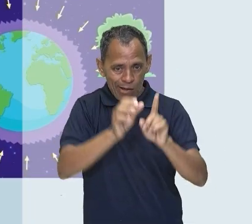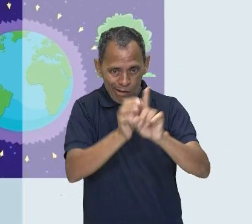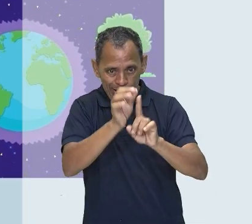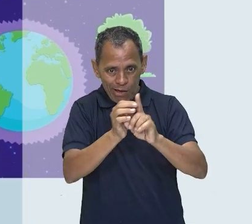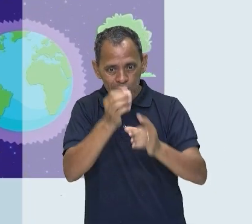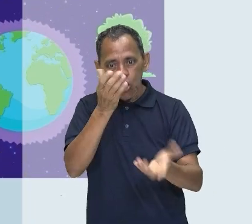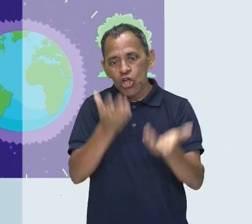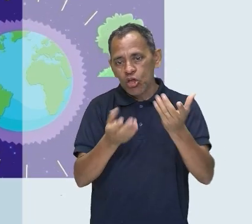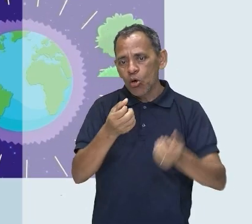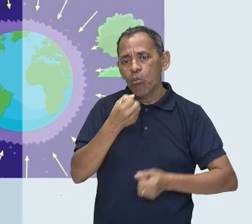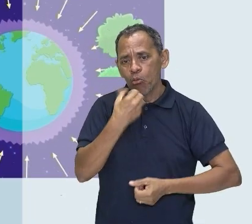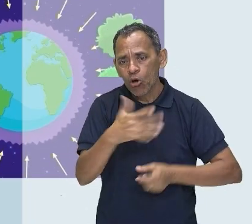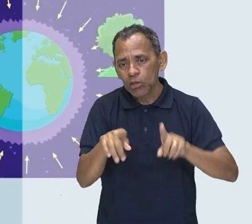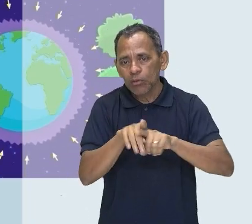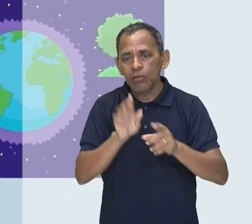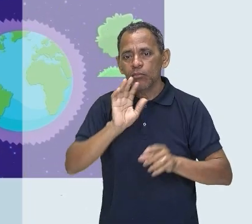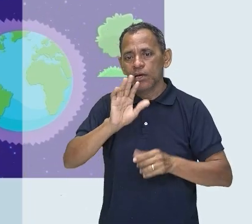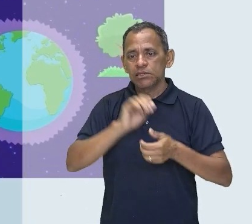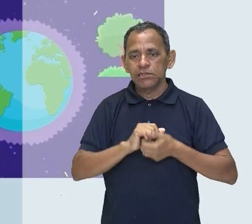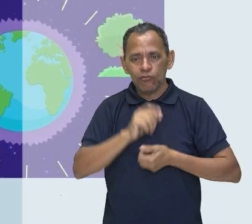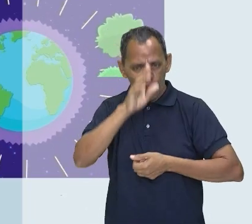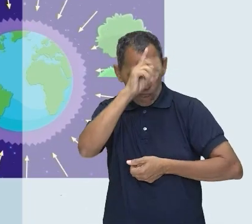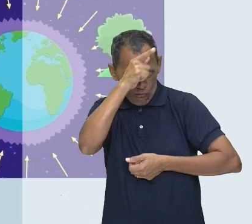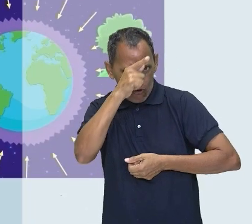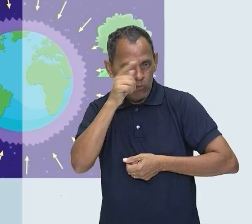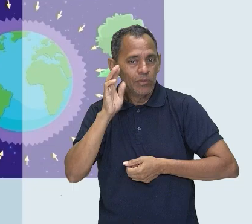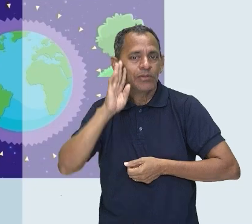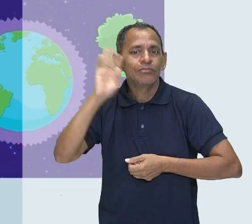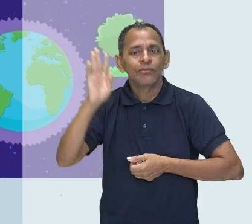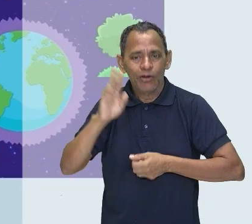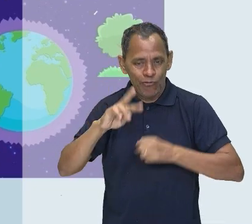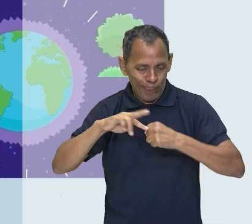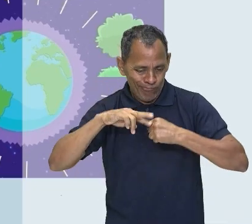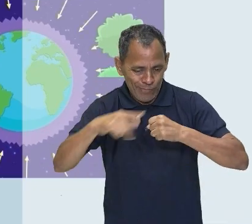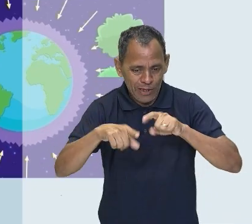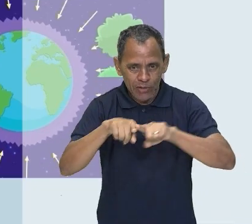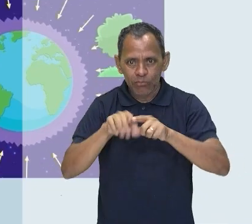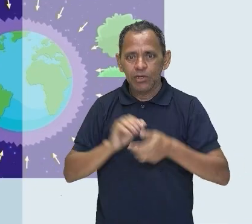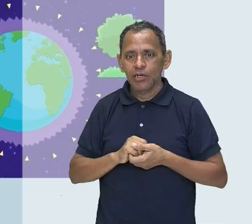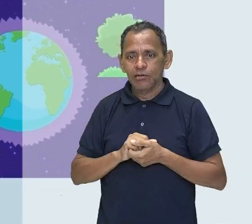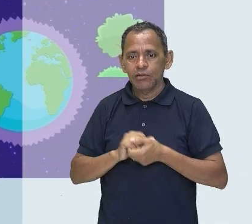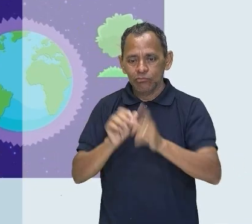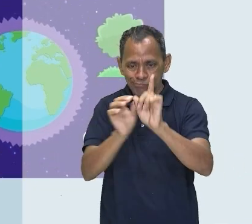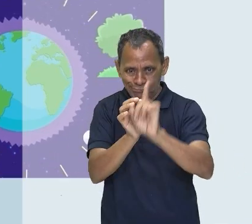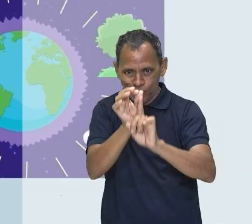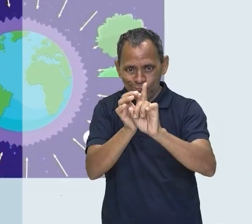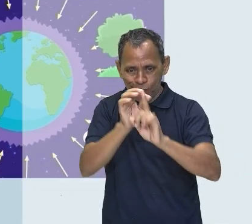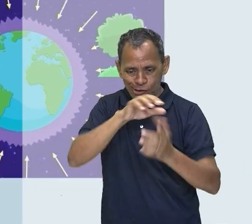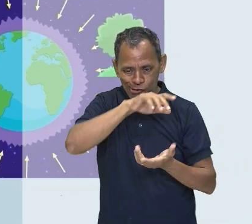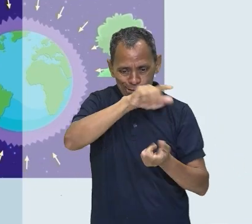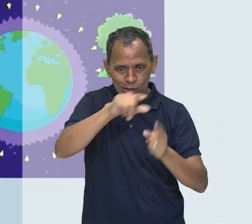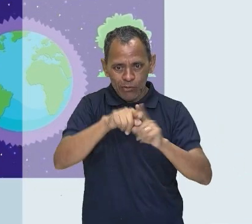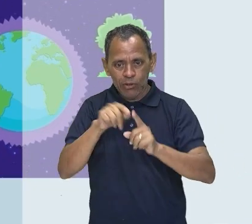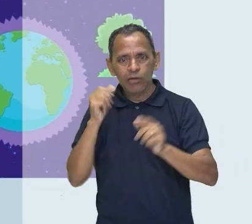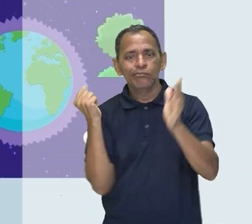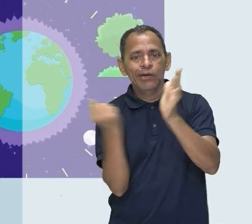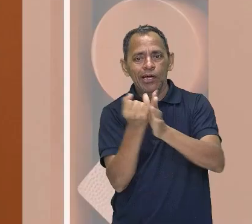quando intensificado, é a principal causa do aquecimento global e de seus impactos no planeta.